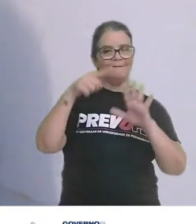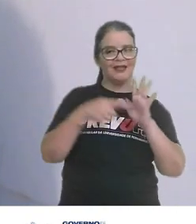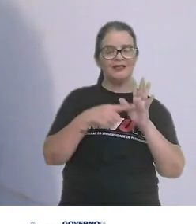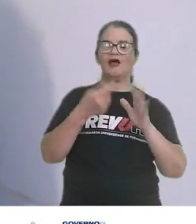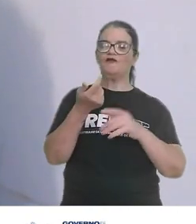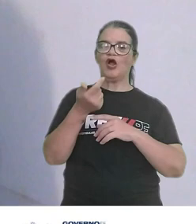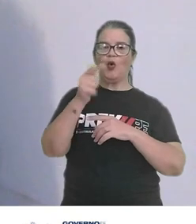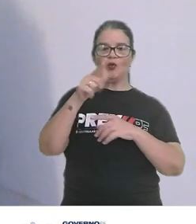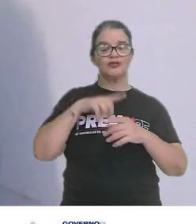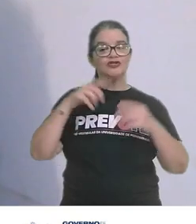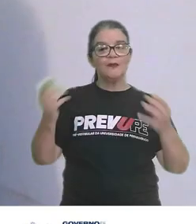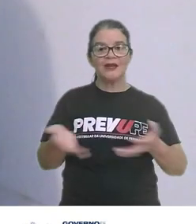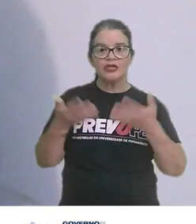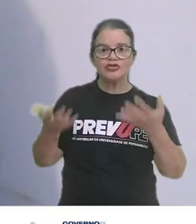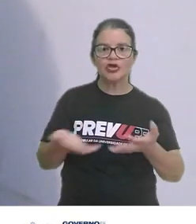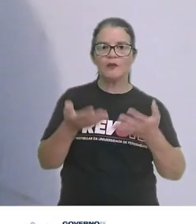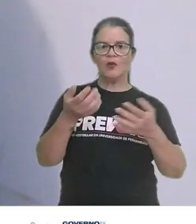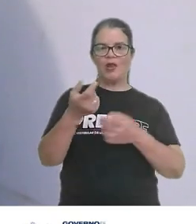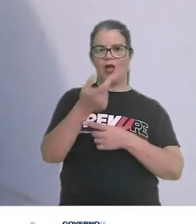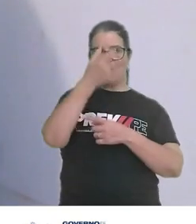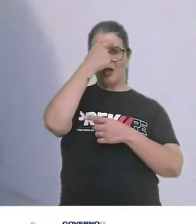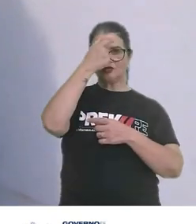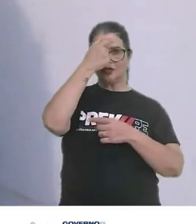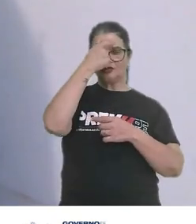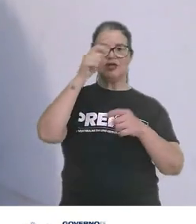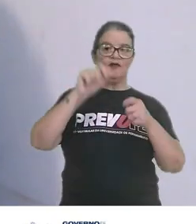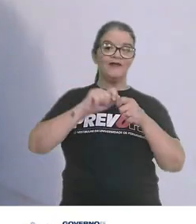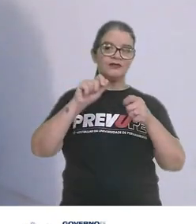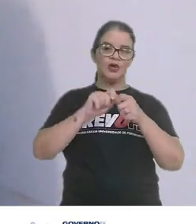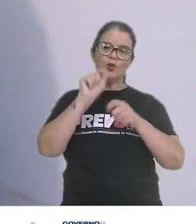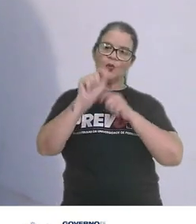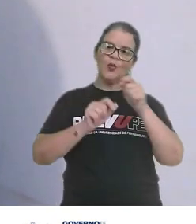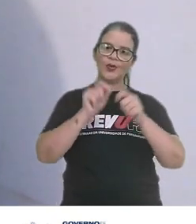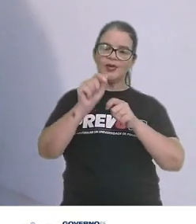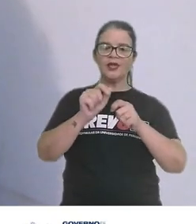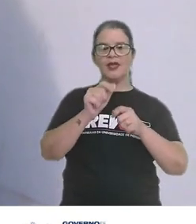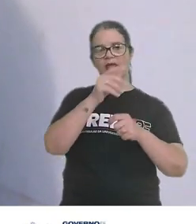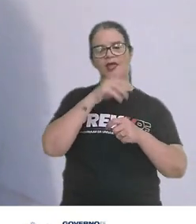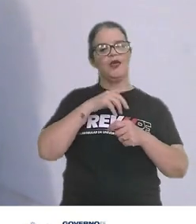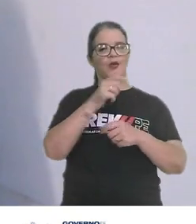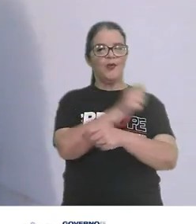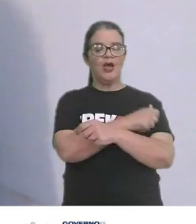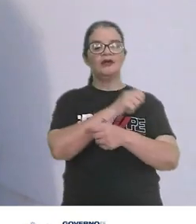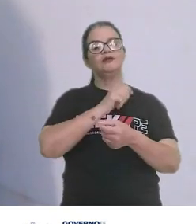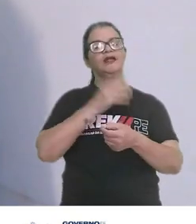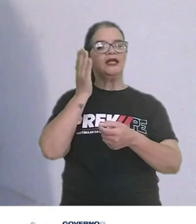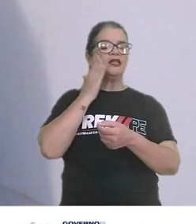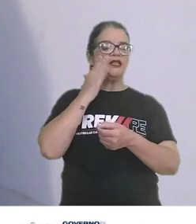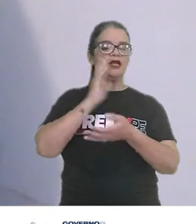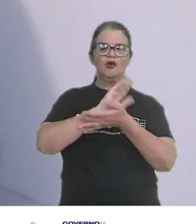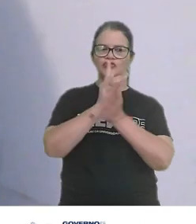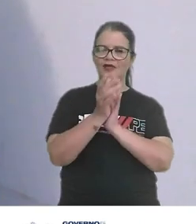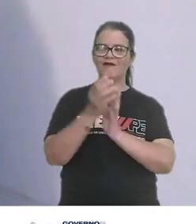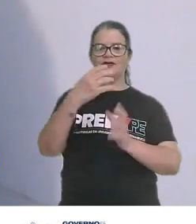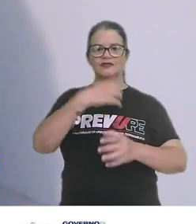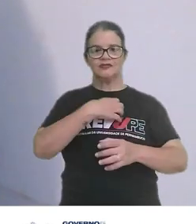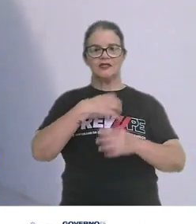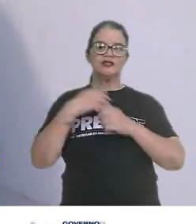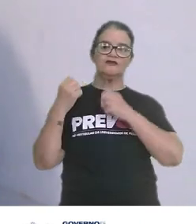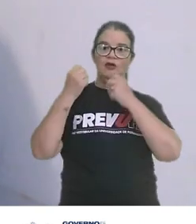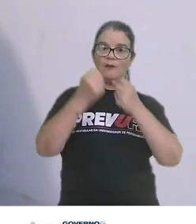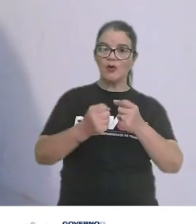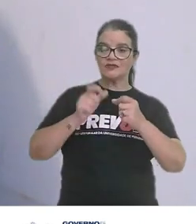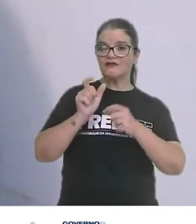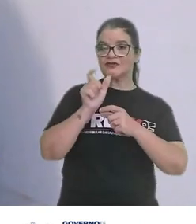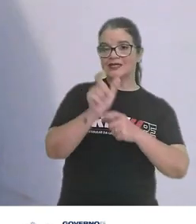outras, para estimular o raciocínio, fazendo com que o candidato considere os diversos sentidos possíveis